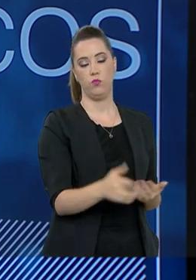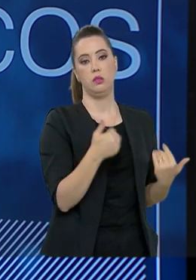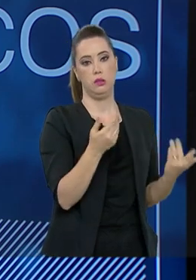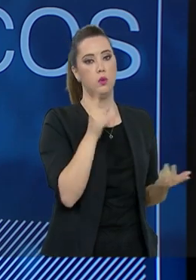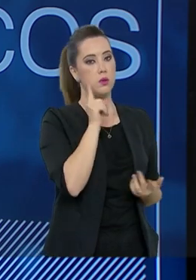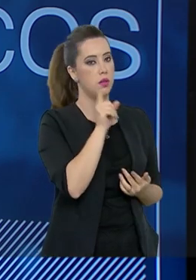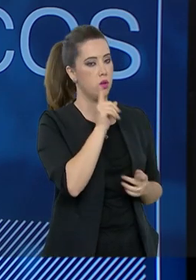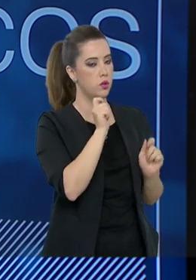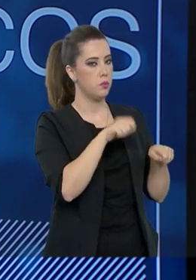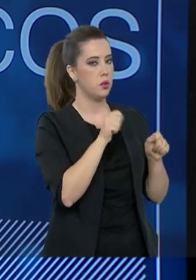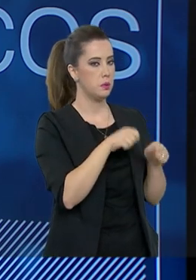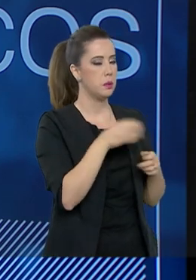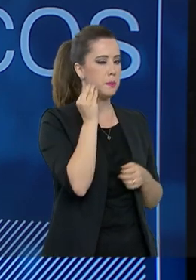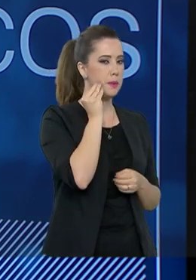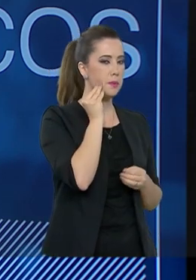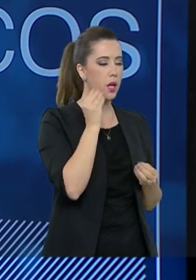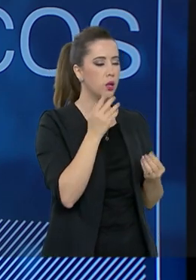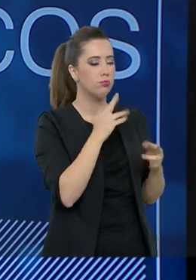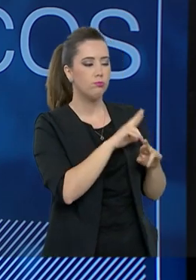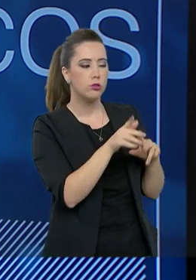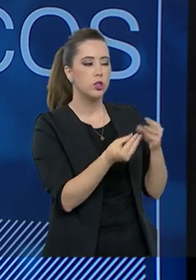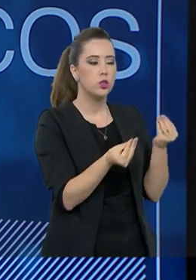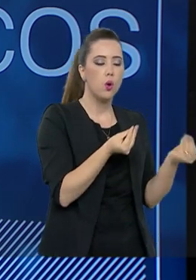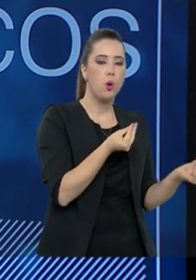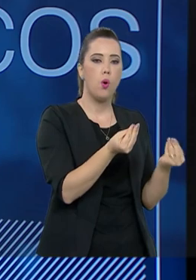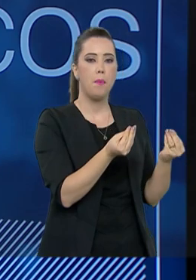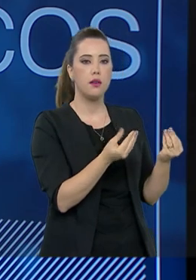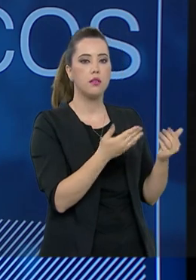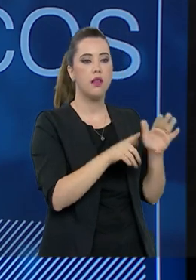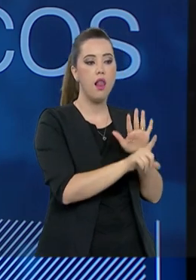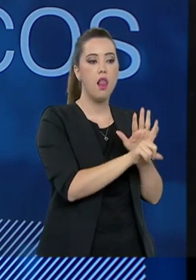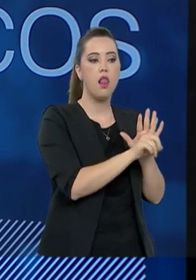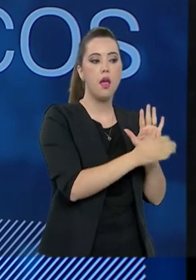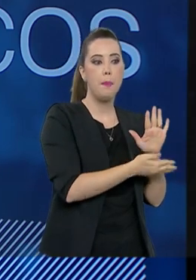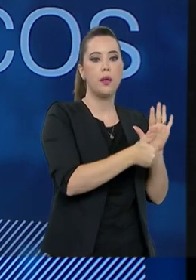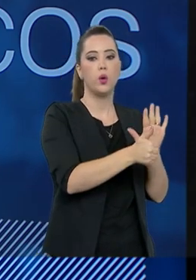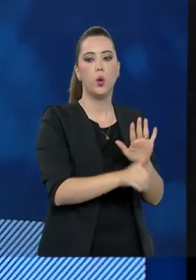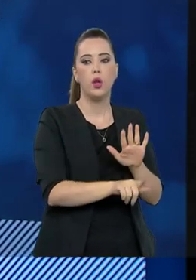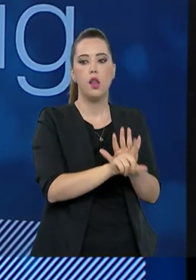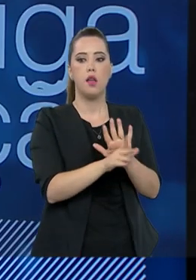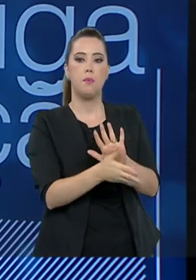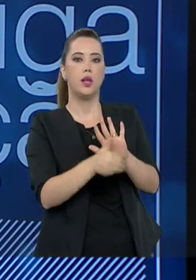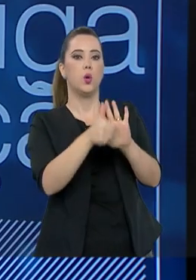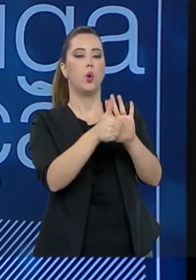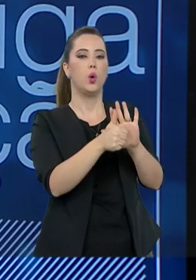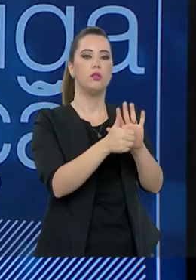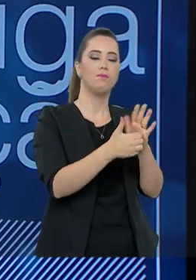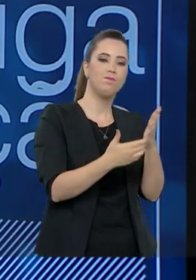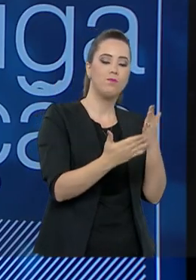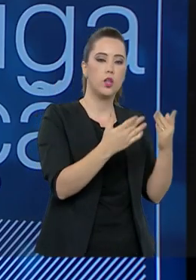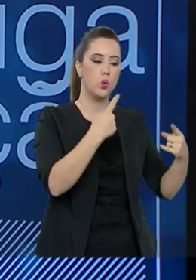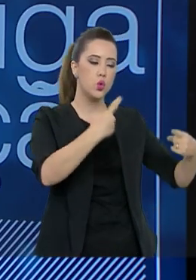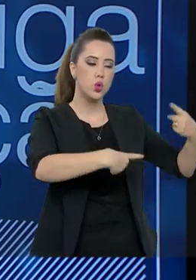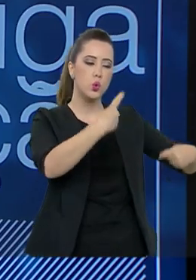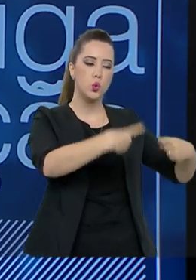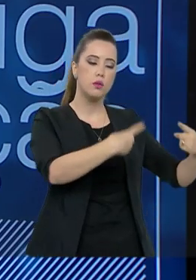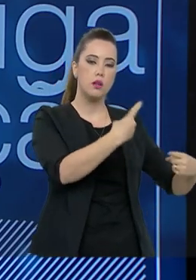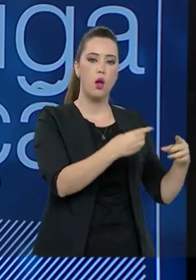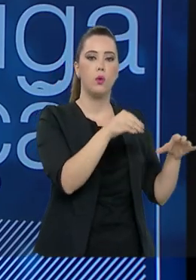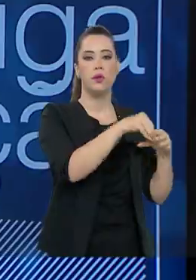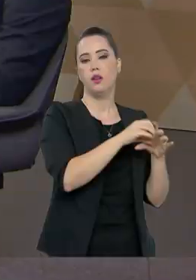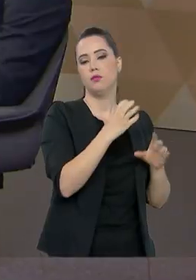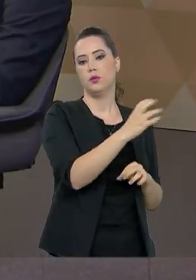Unidos permitiu uma série de experimentações de quais leis seriam mais eficientes, mais adequadas, muita discussão científica também